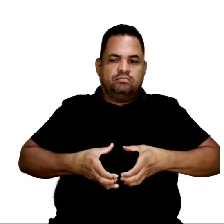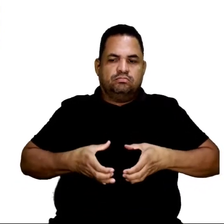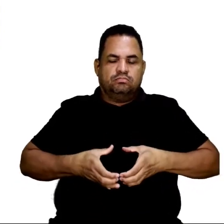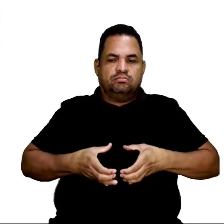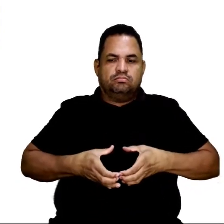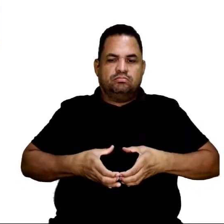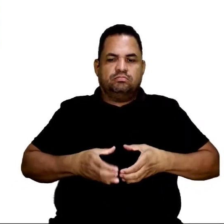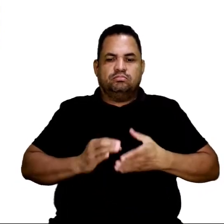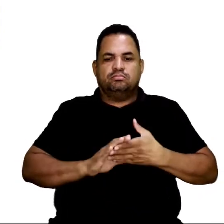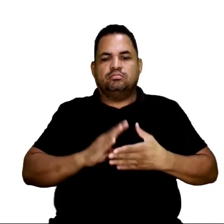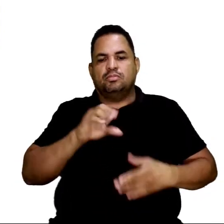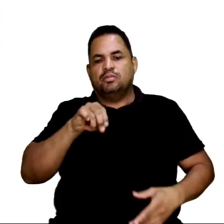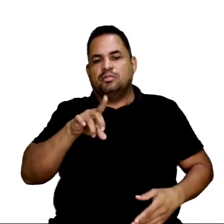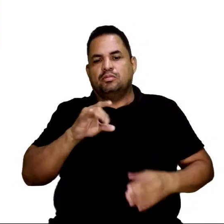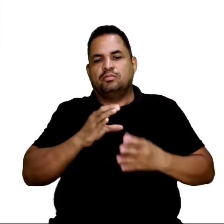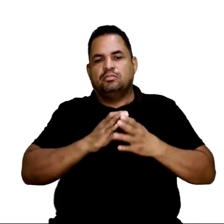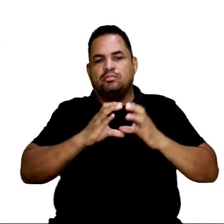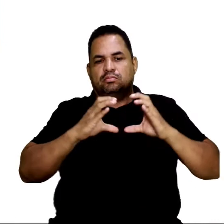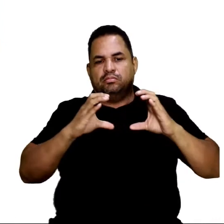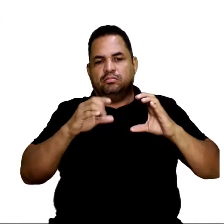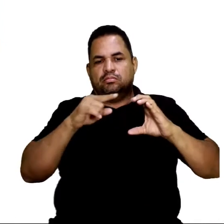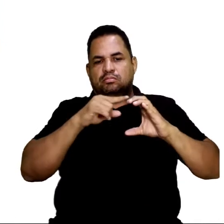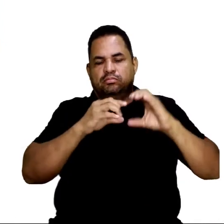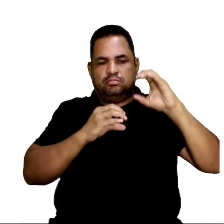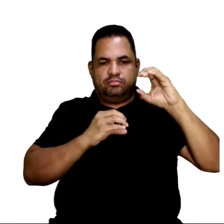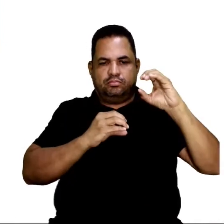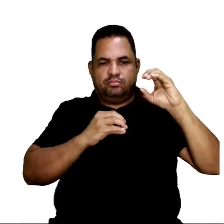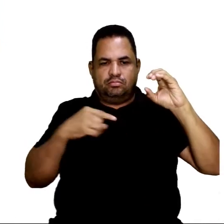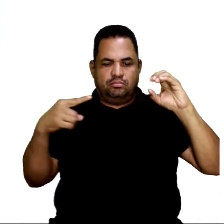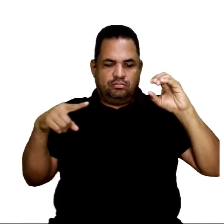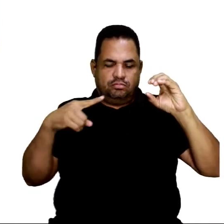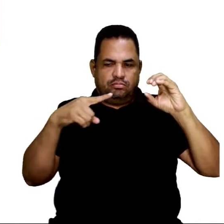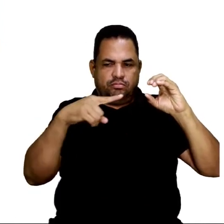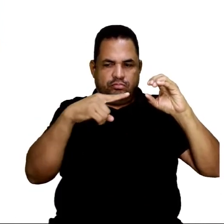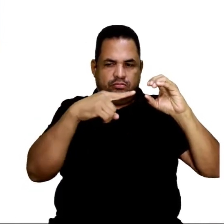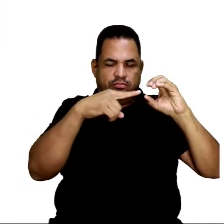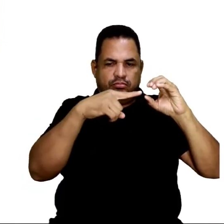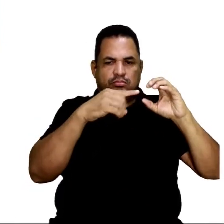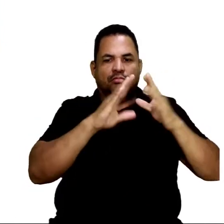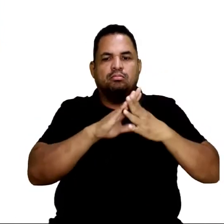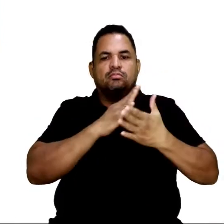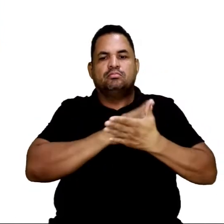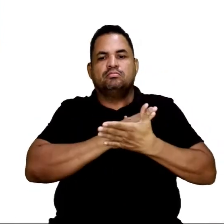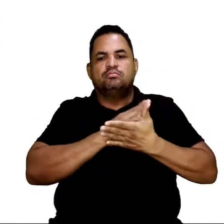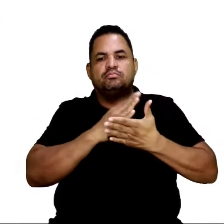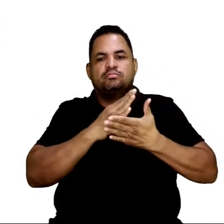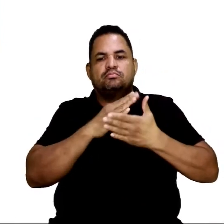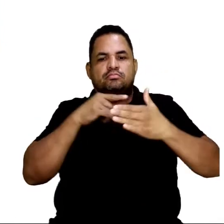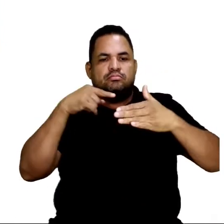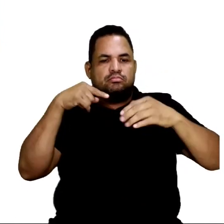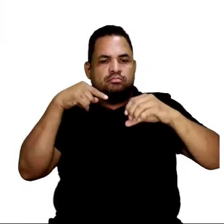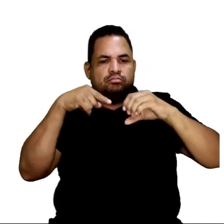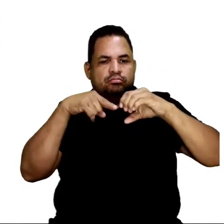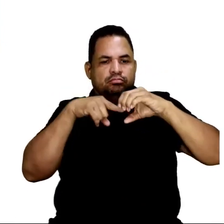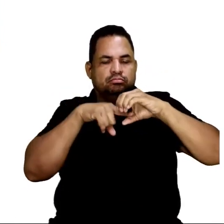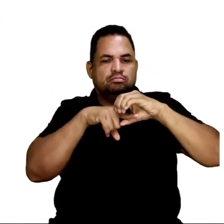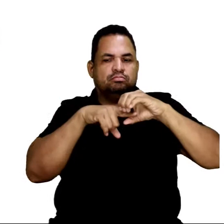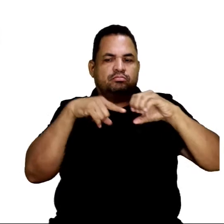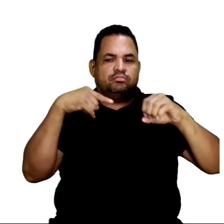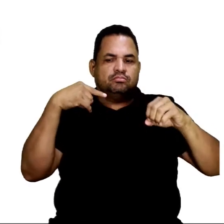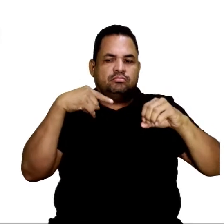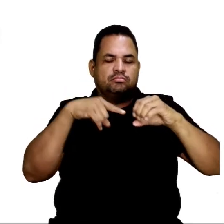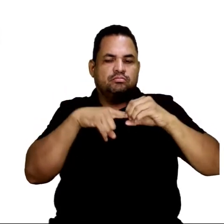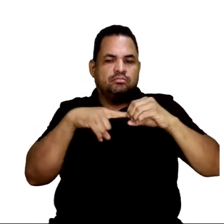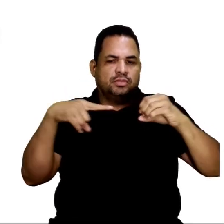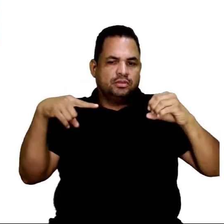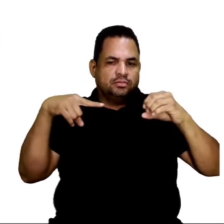O óvulo ali, grandão, o espermatozoide chegando, e aí começou a ultrapassar a etapa da